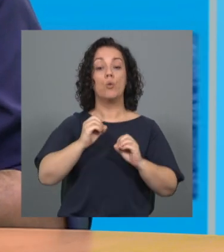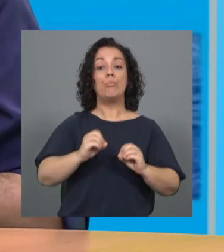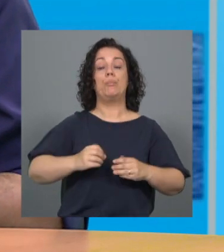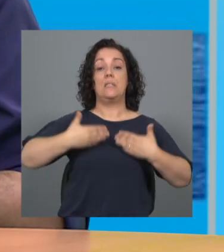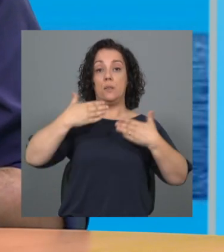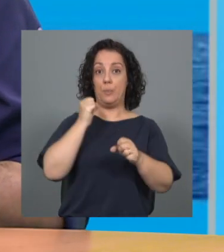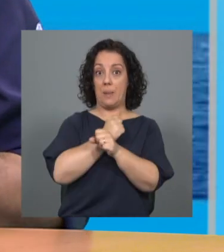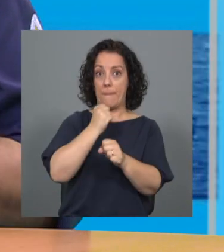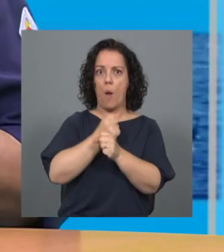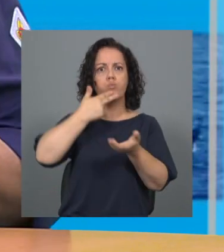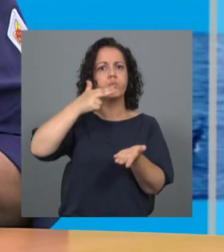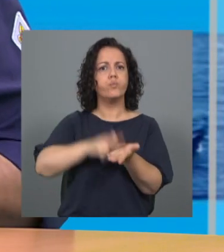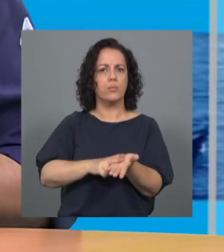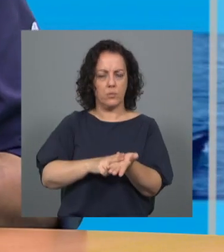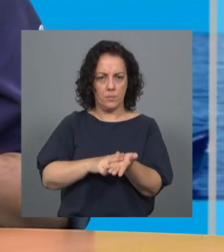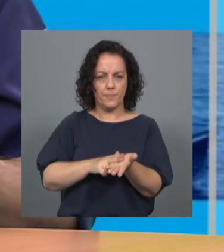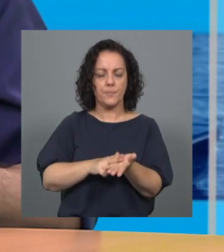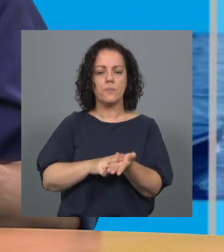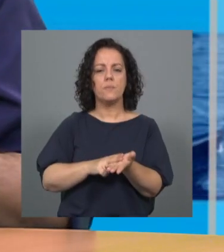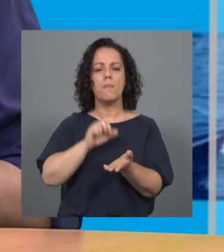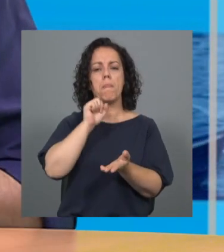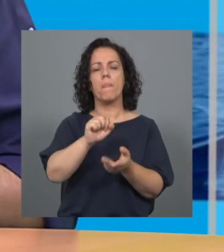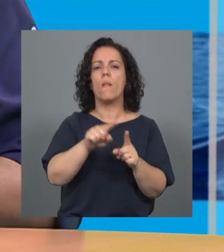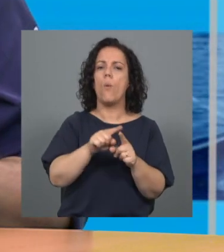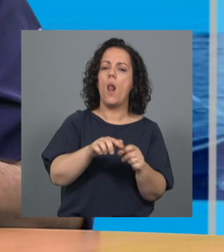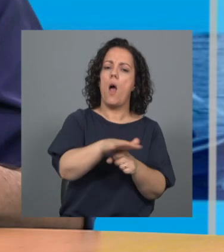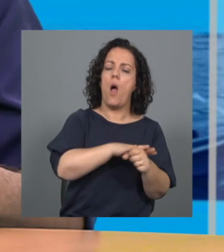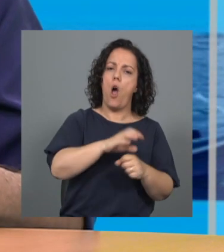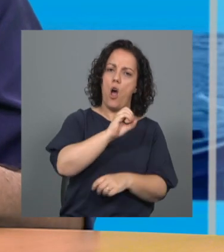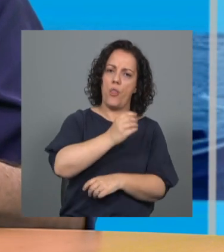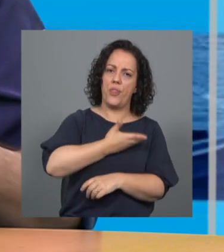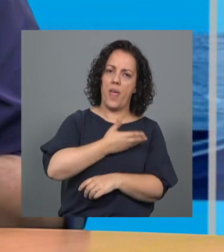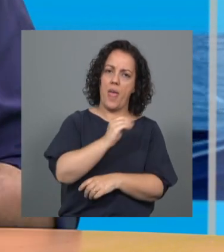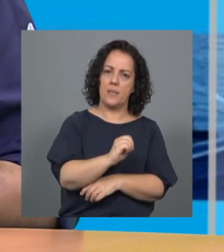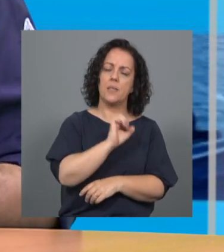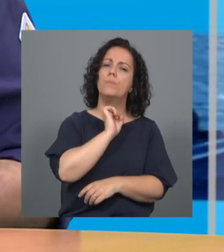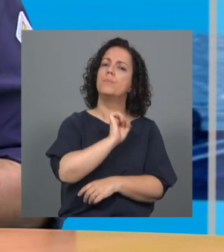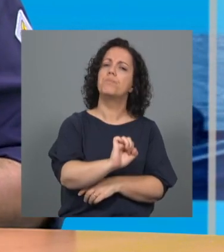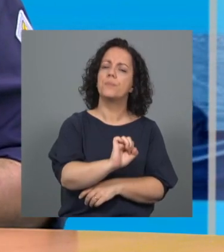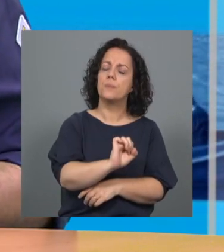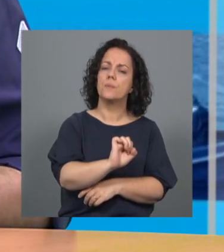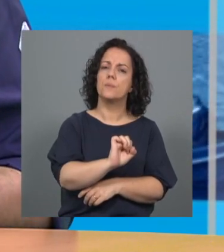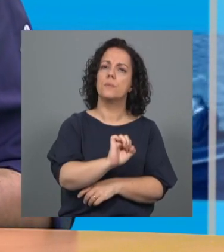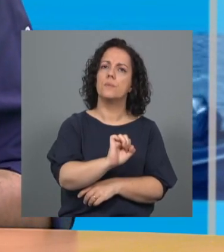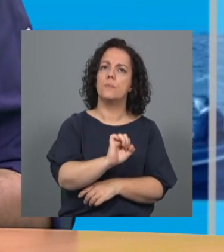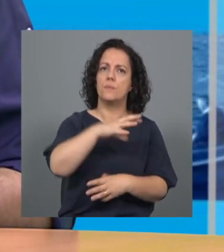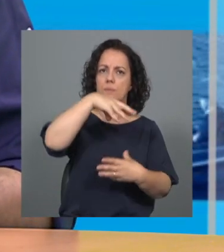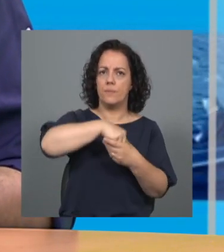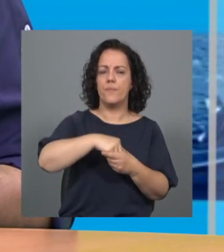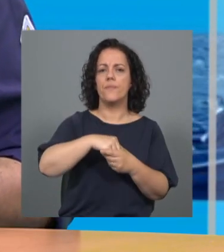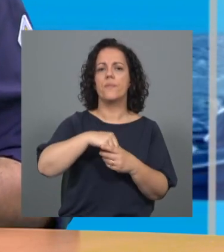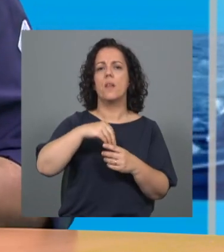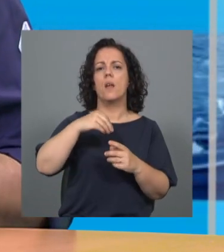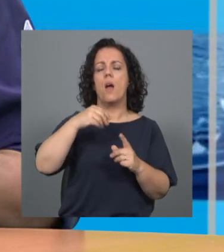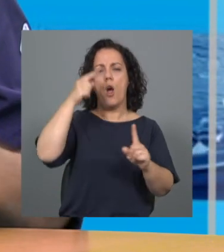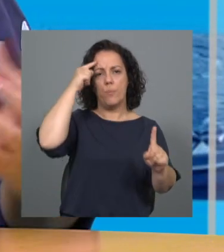trabalho concreto em que trabalhámos uma dinâmica um pouco pelas ODS, pela componente dos 17 Objetivos de Desenvolvimento Sustentável,